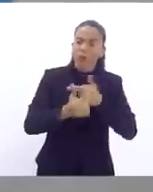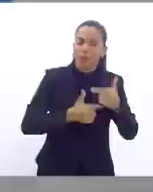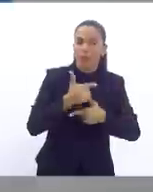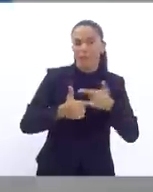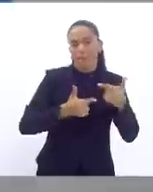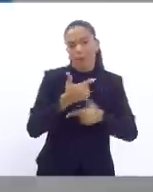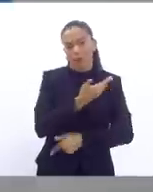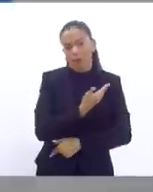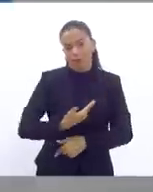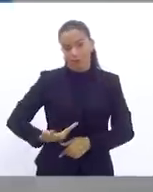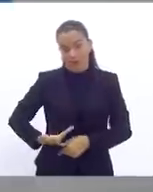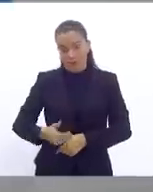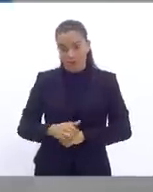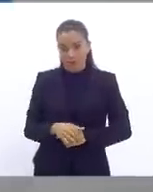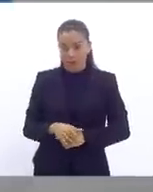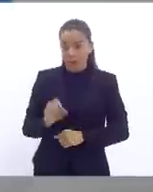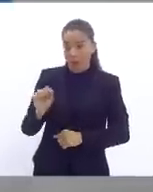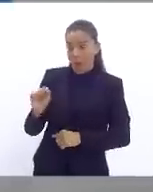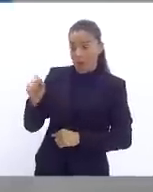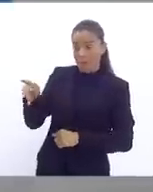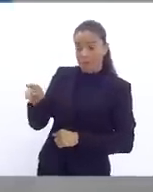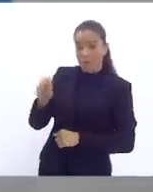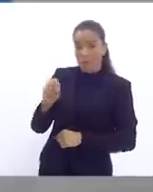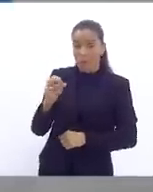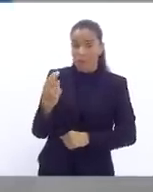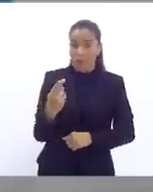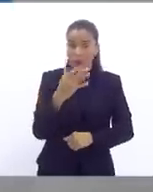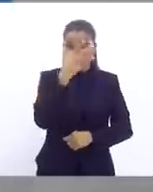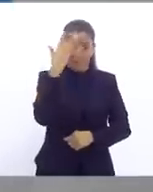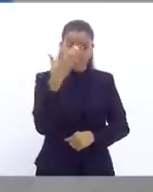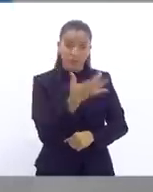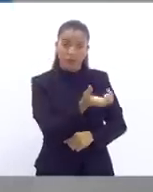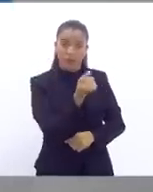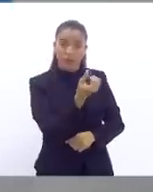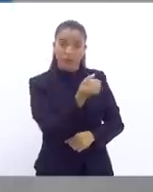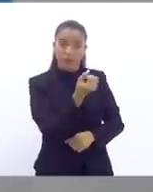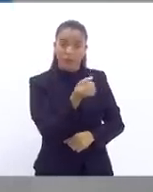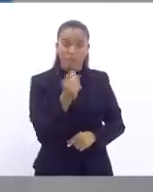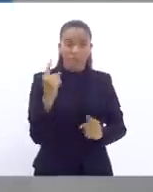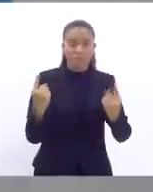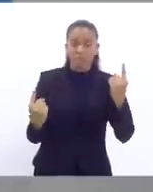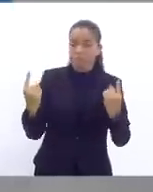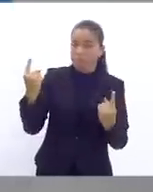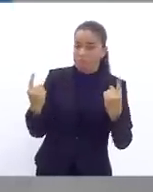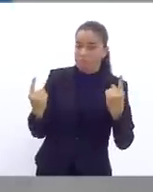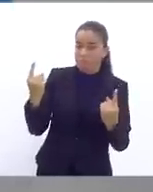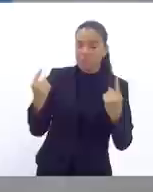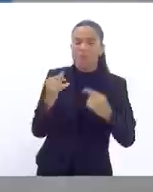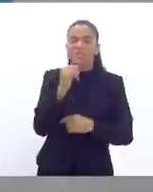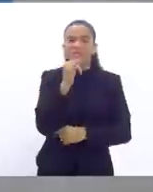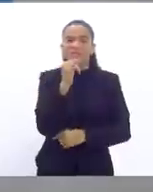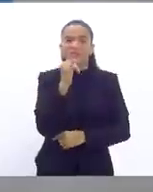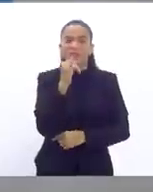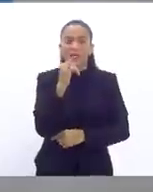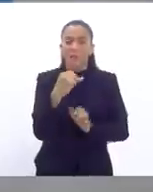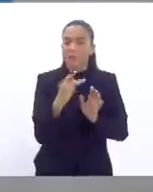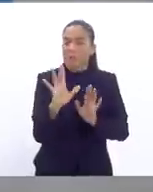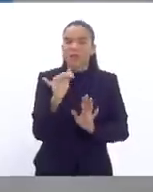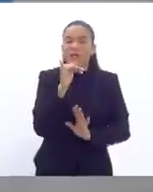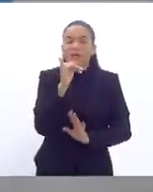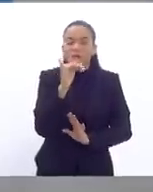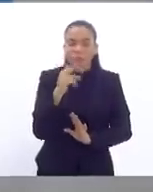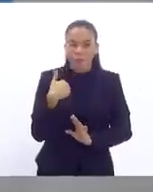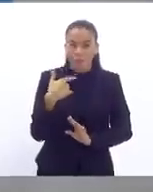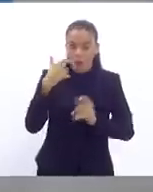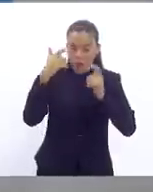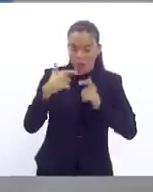na figura do aposentado ou seja na figura da pensionista E aí por exemplo né vou dar um exemplo de onde eu venho